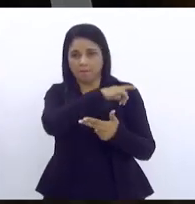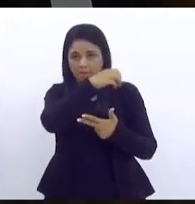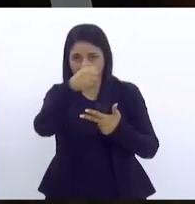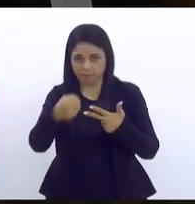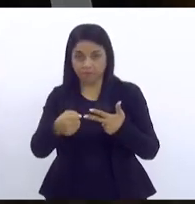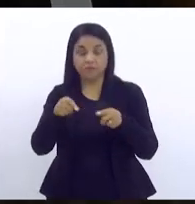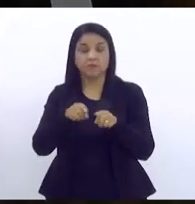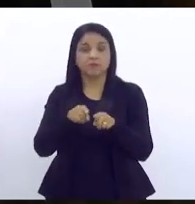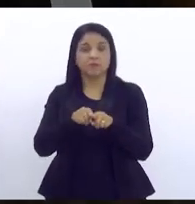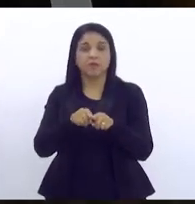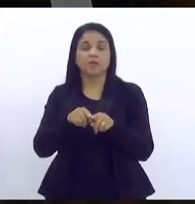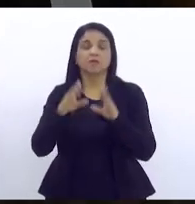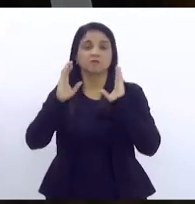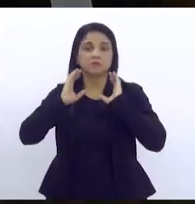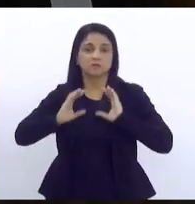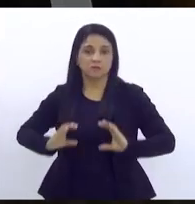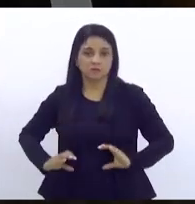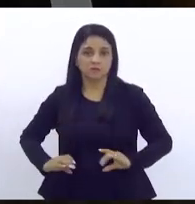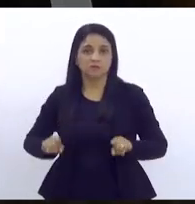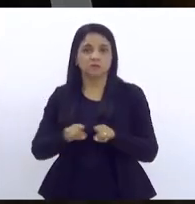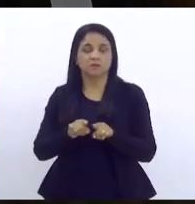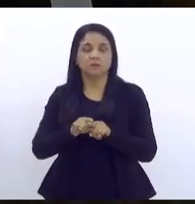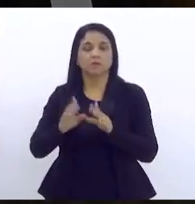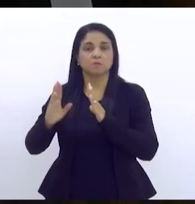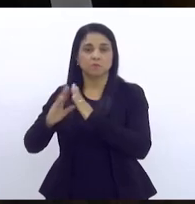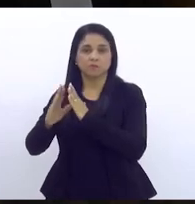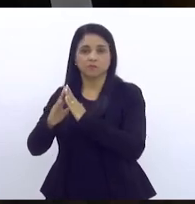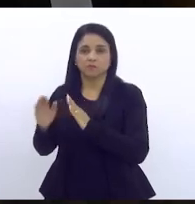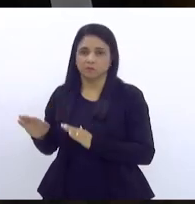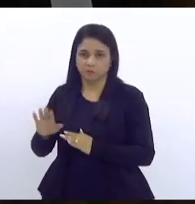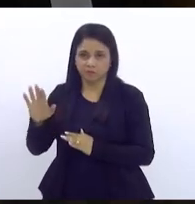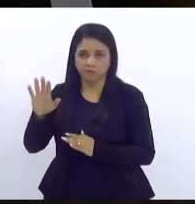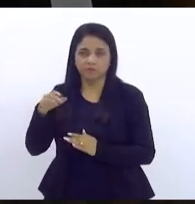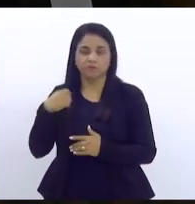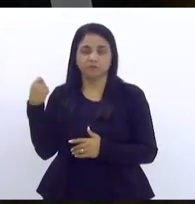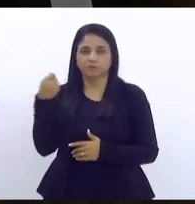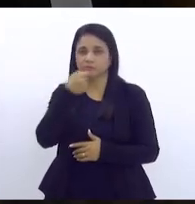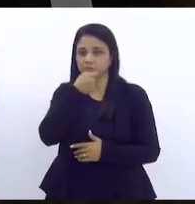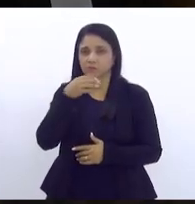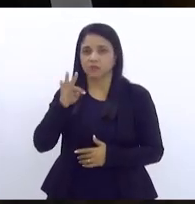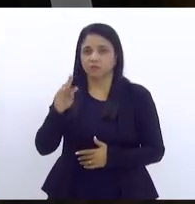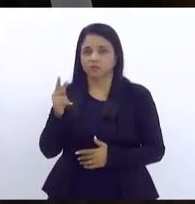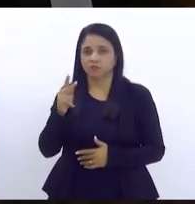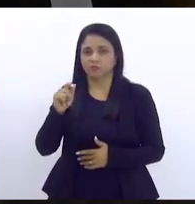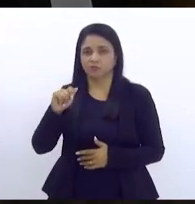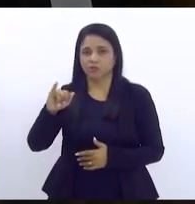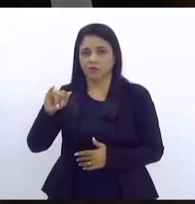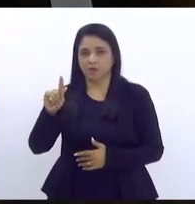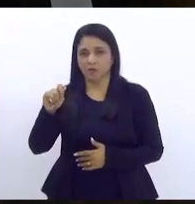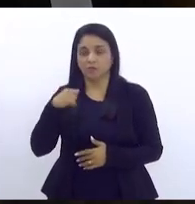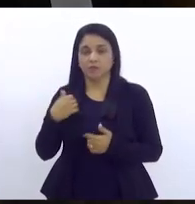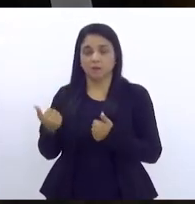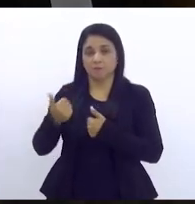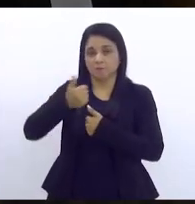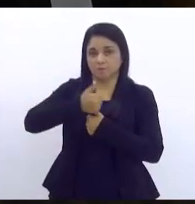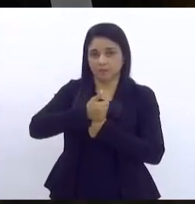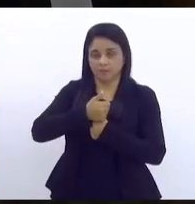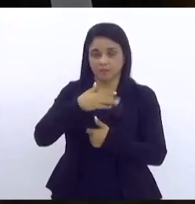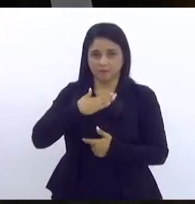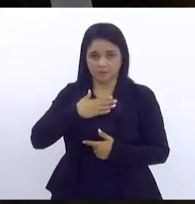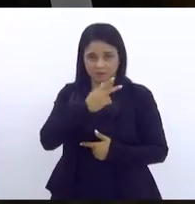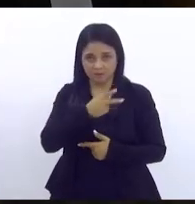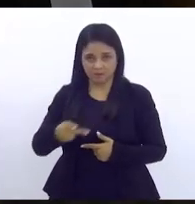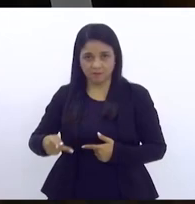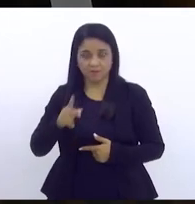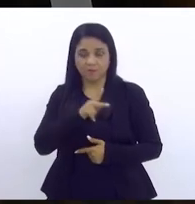os cidadãos e os moradores das áreas de comunidade então passo agora pro thgo e passo a presidência previamente aqui pro meu